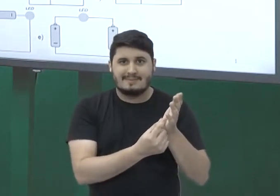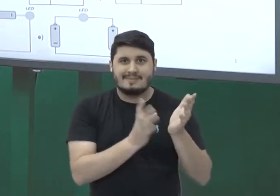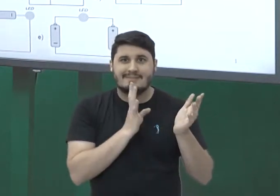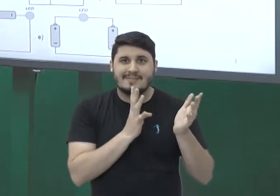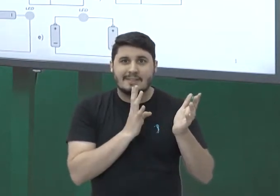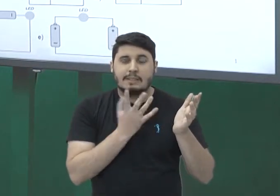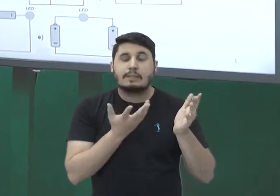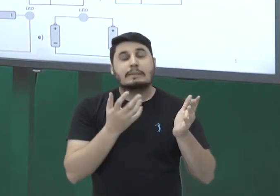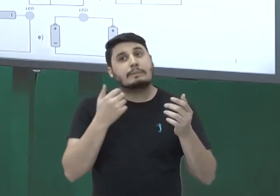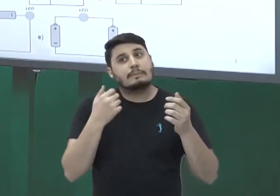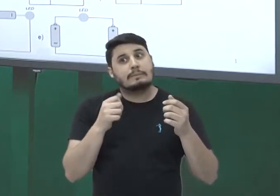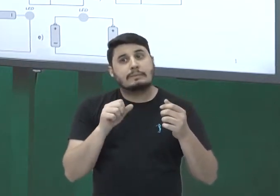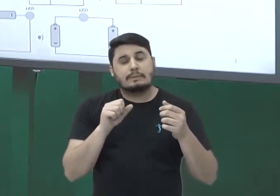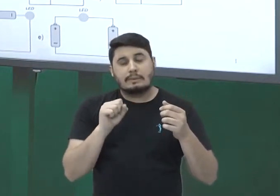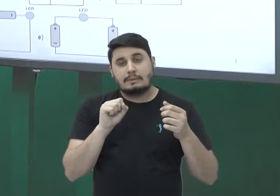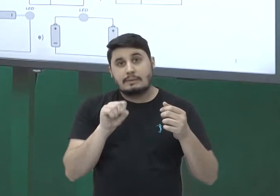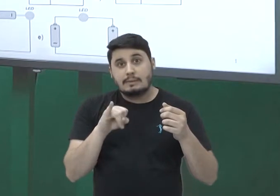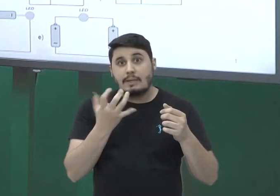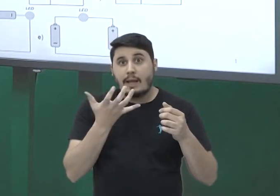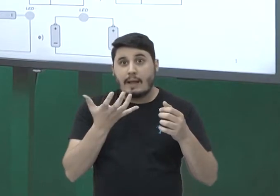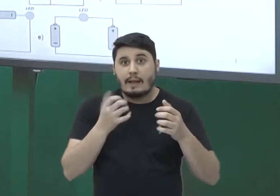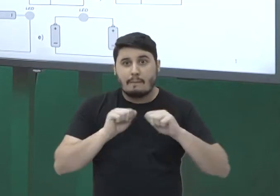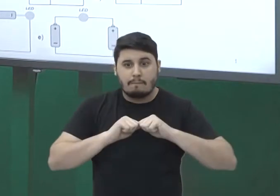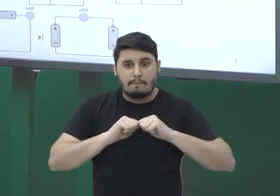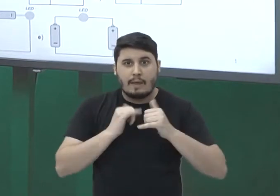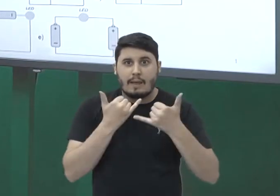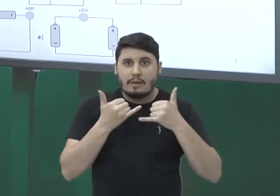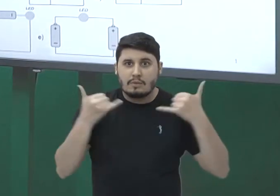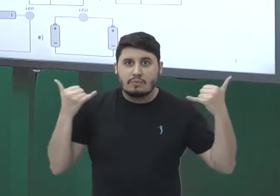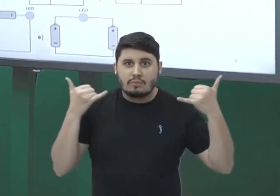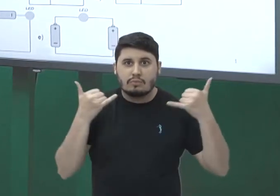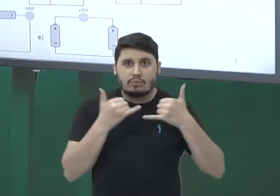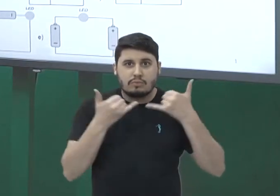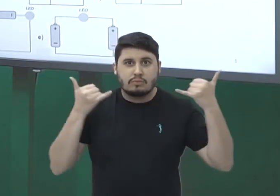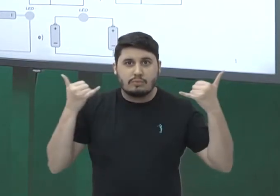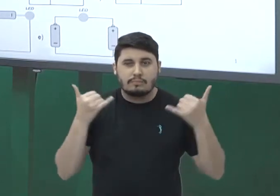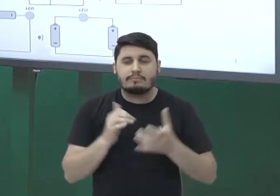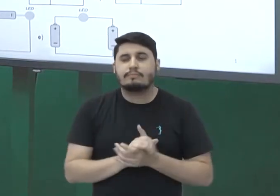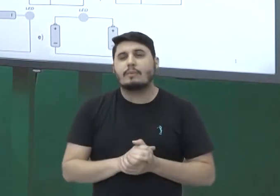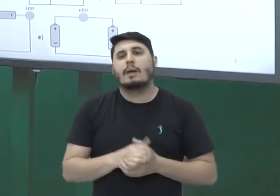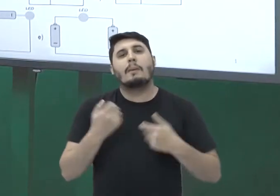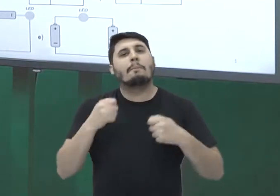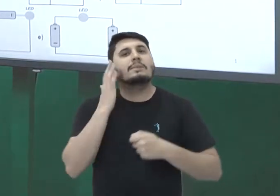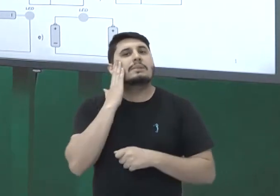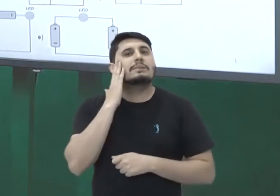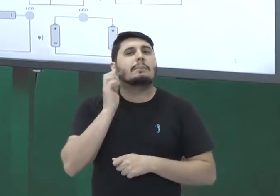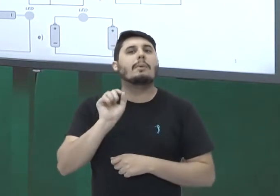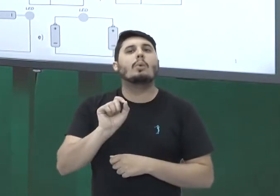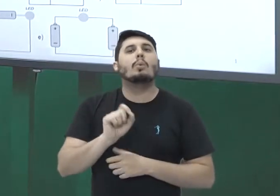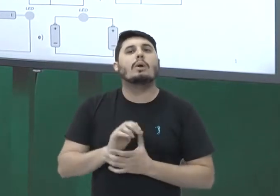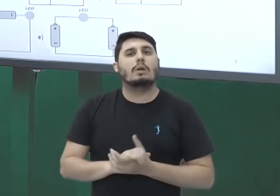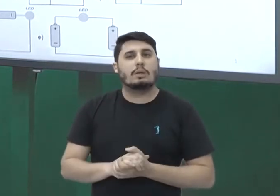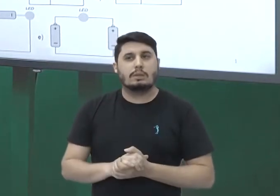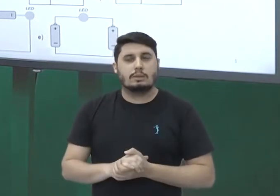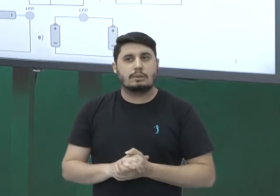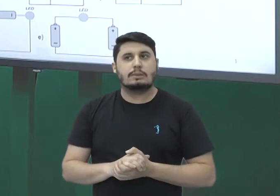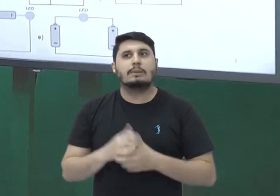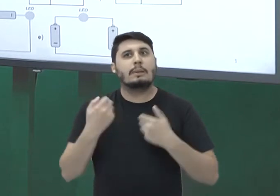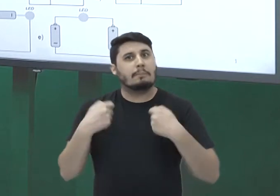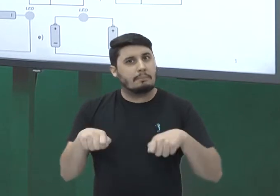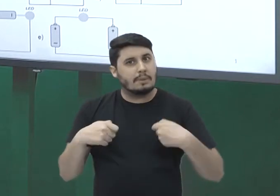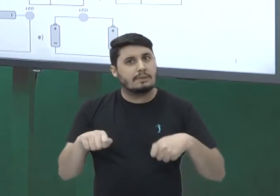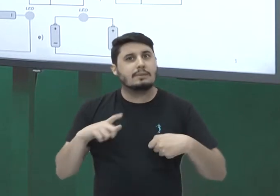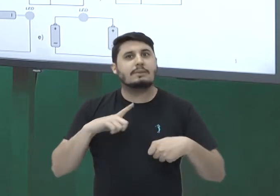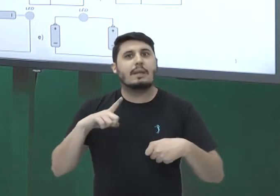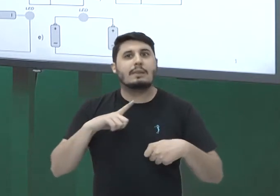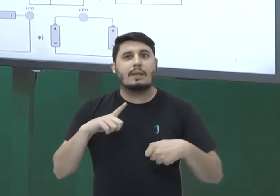elétrica, a gente precisa saber, certo? A gente precisa saber que a gente precisa gerar essa